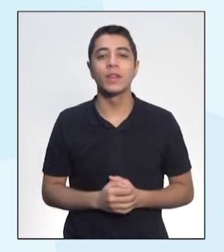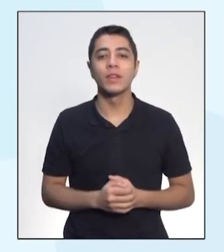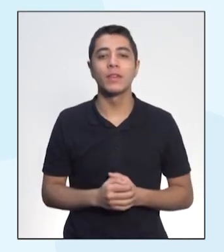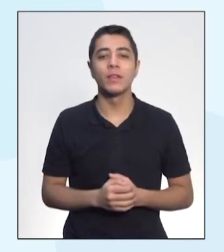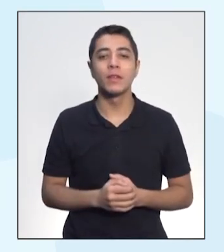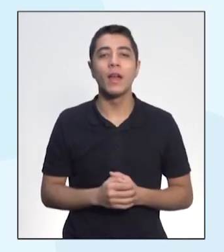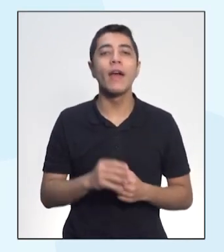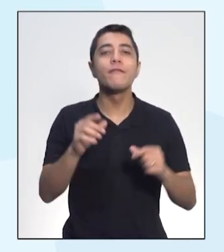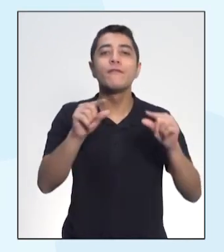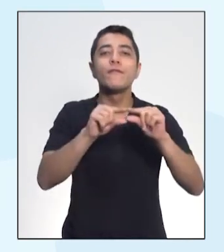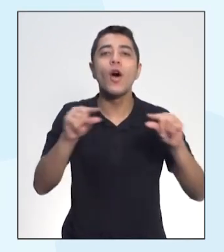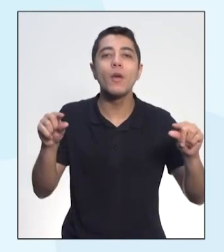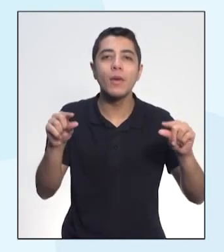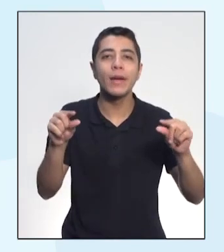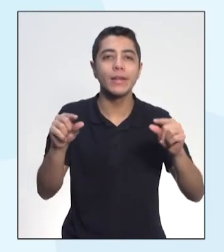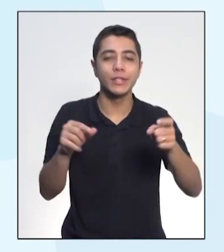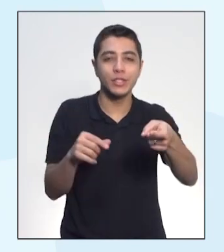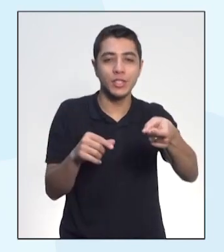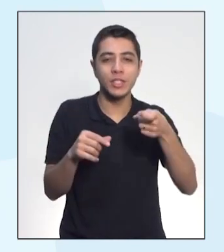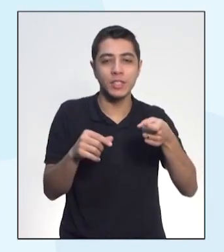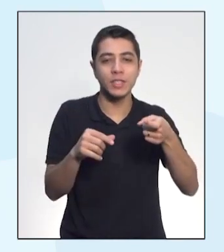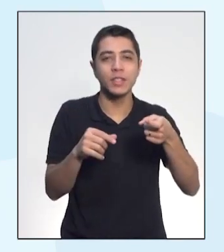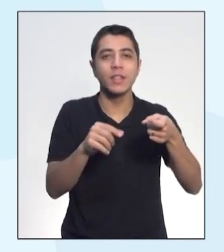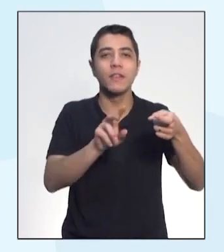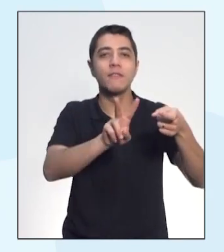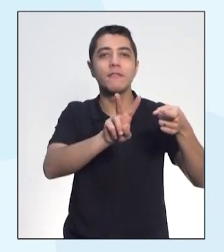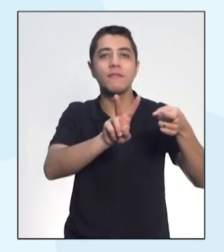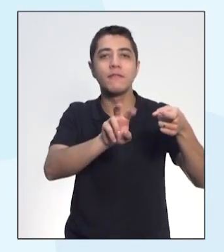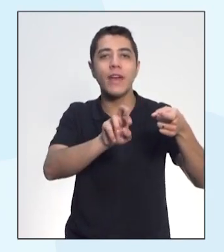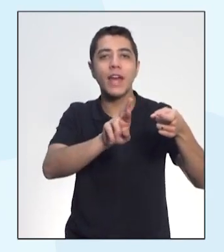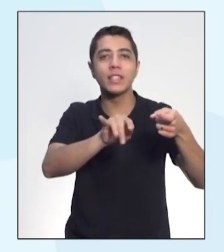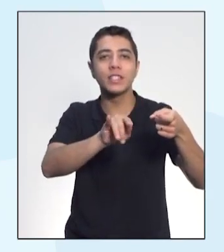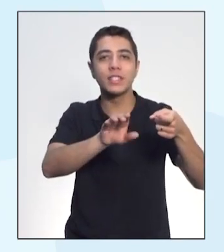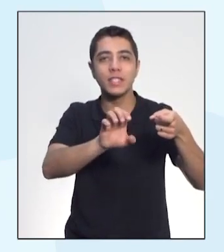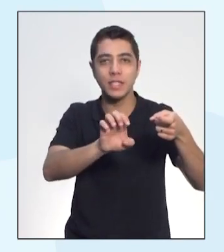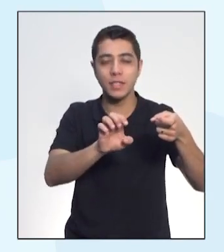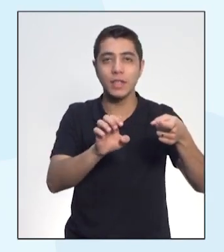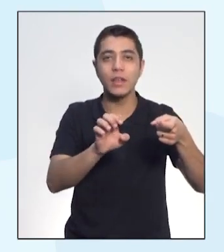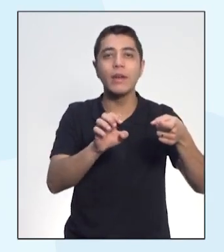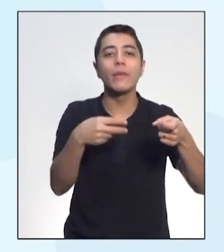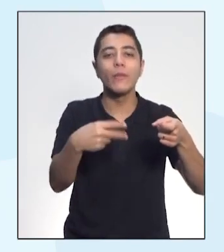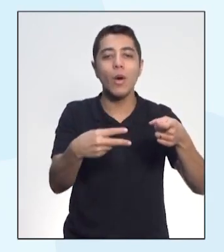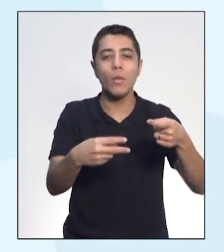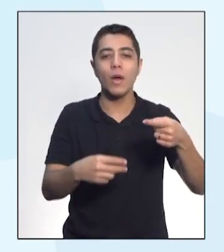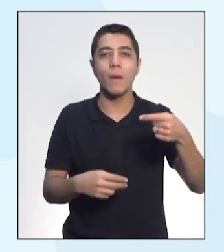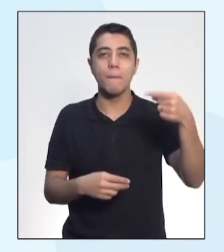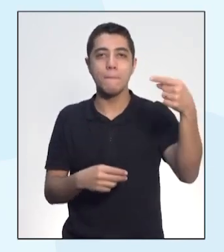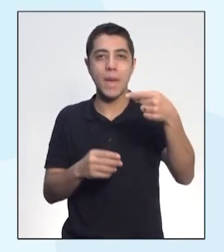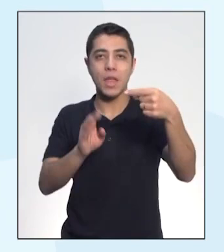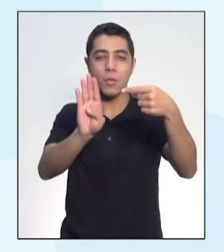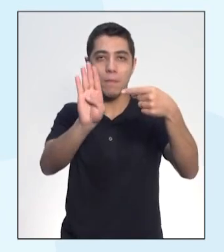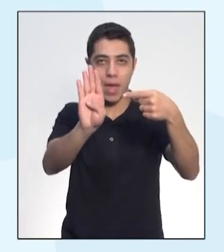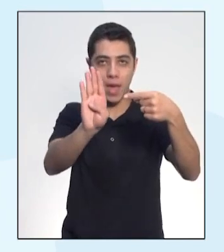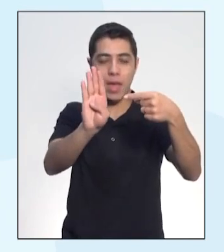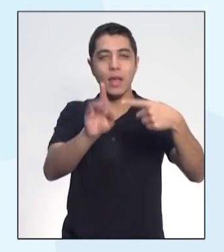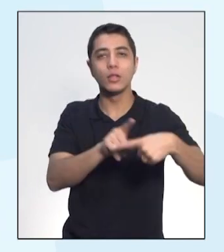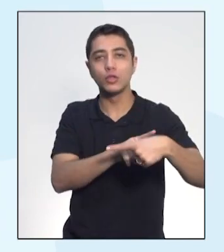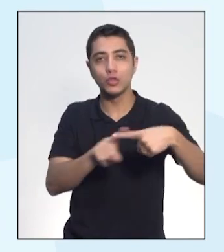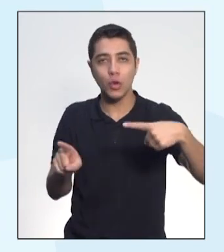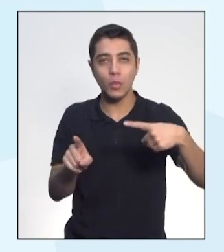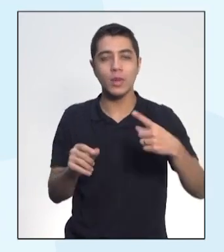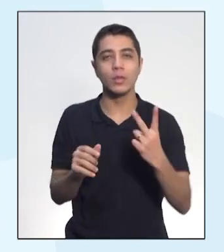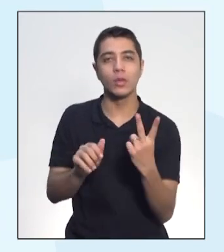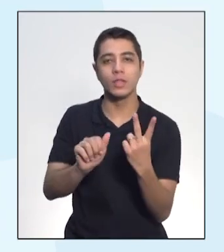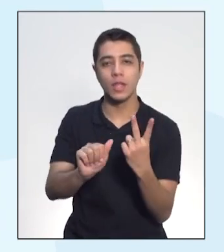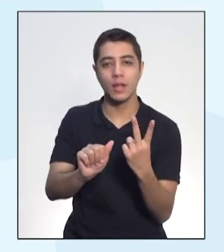Qual é a fórmula do x do vértice? É menos b sobre 2a. E qual é a fórmula do y do vértice?